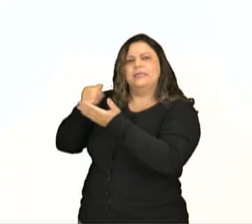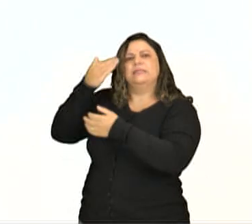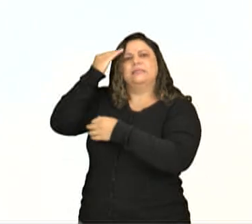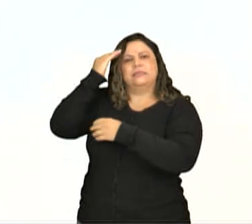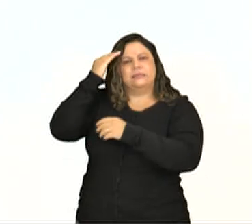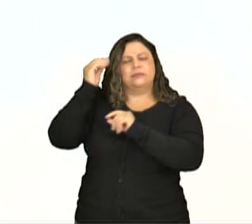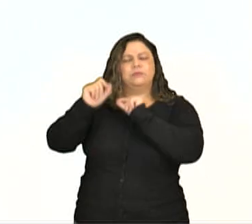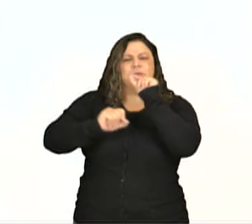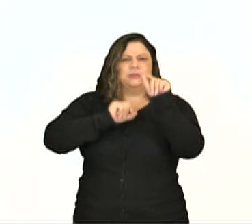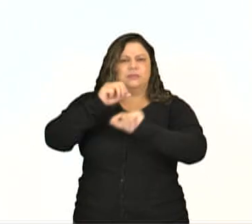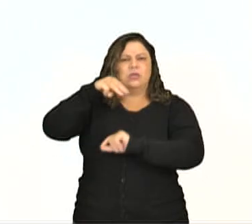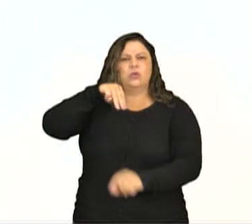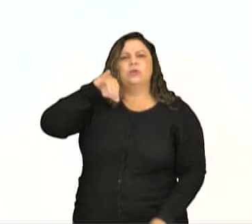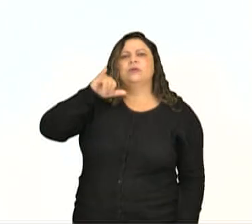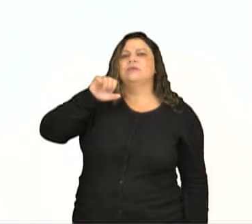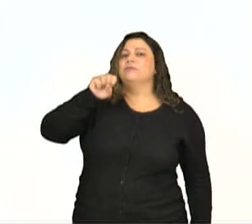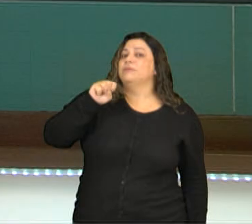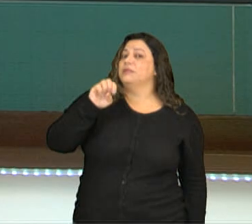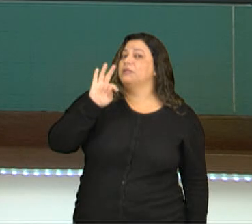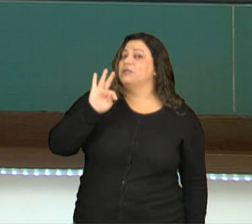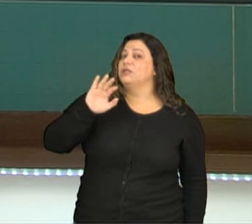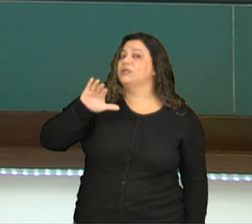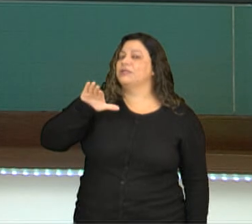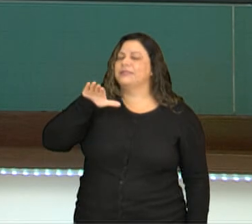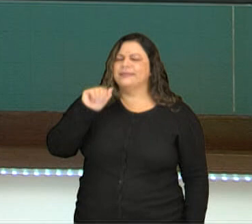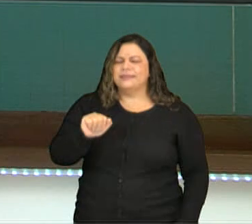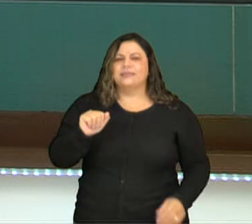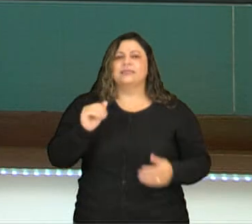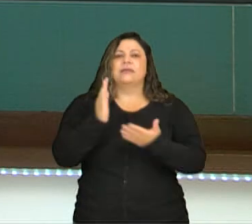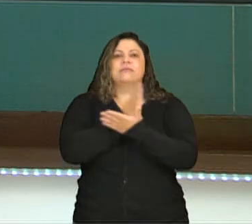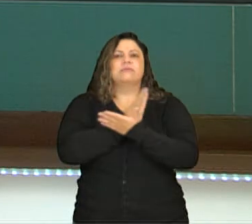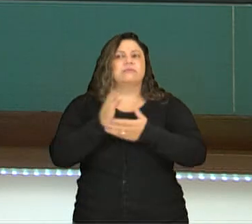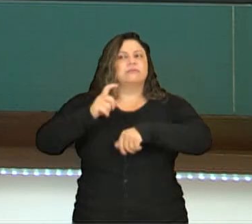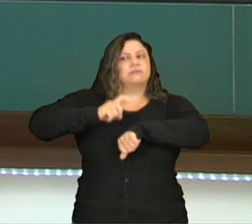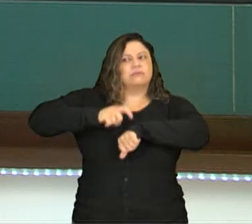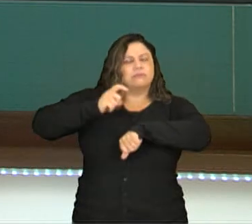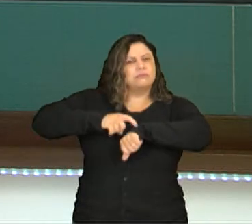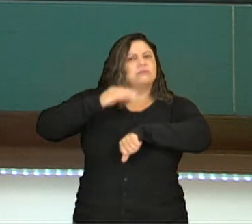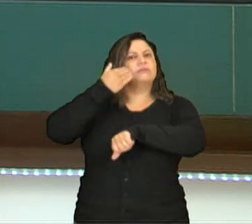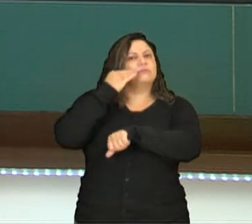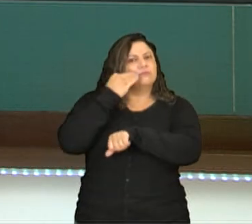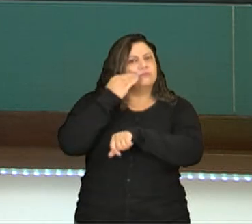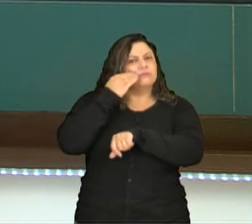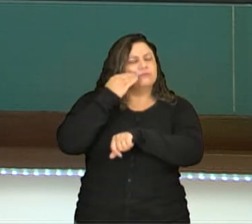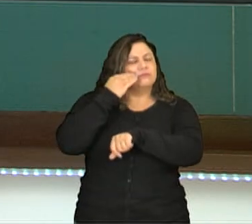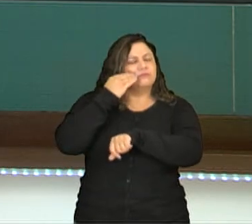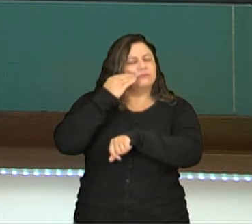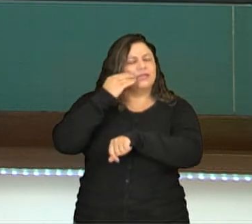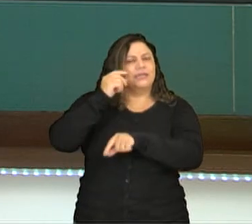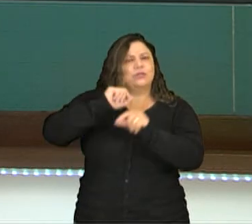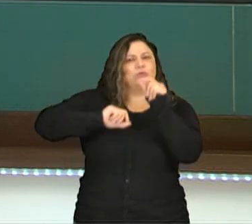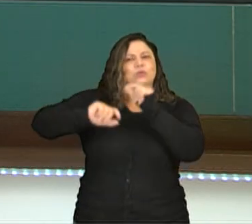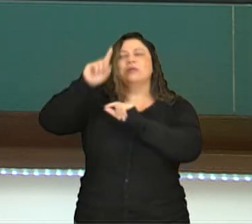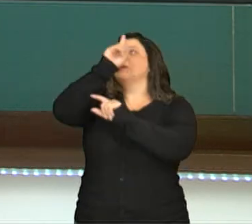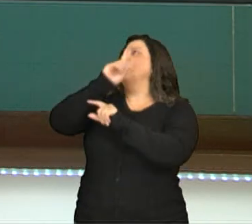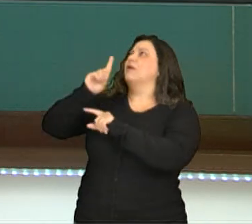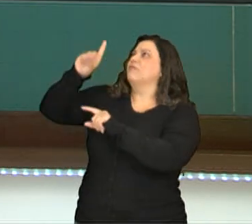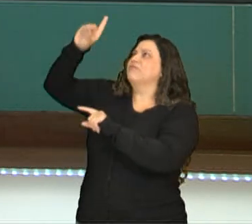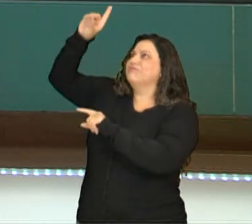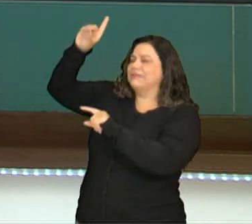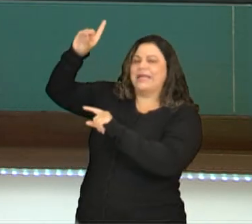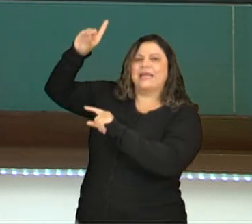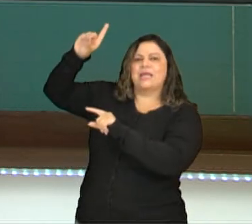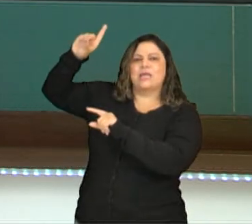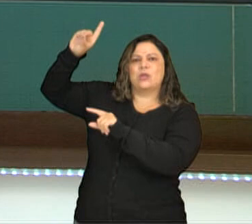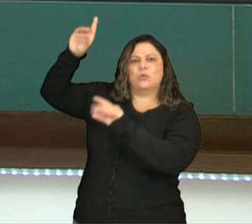mística do mundo. Ou seja, em algum momento se entende, por exemplo, essa transcendência do divino, de Deus